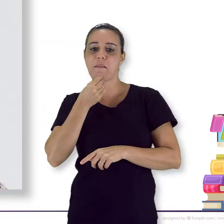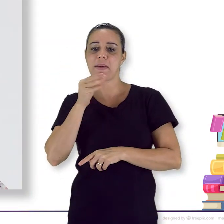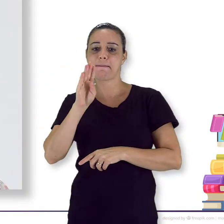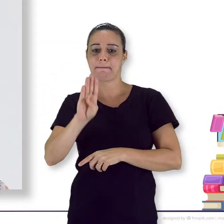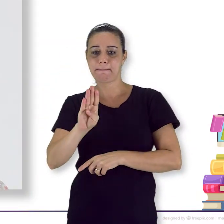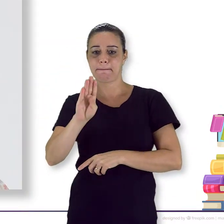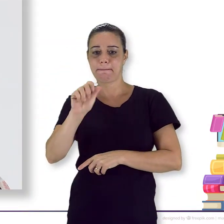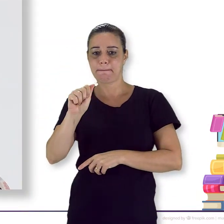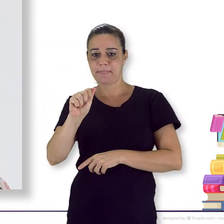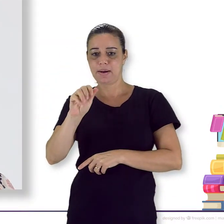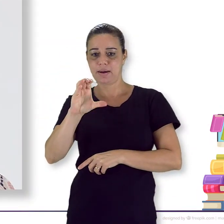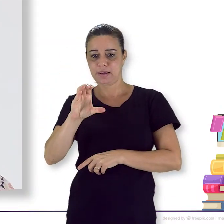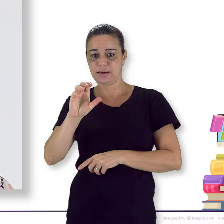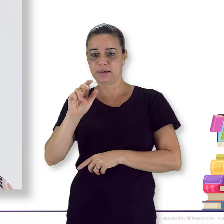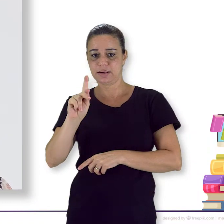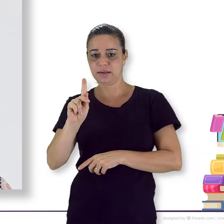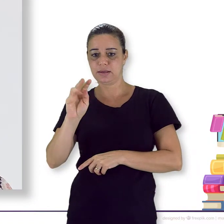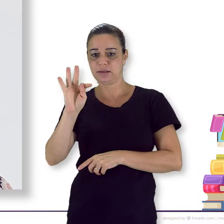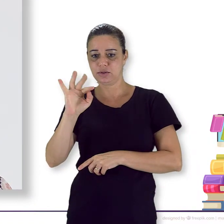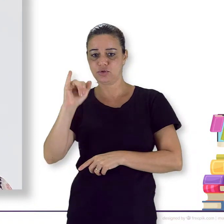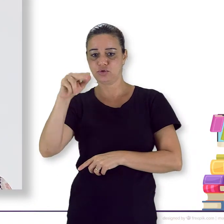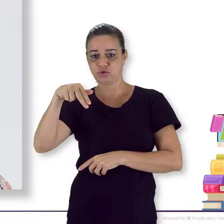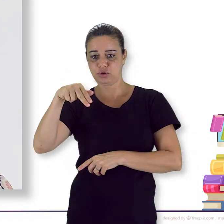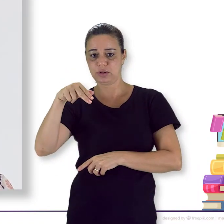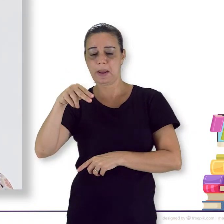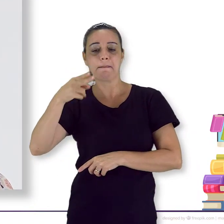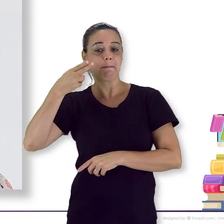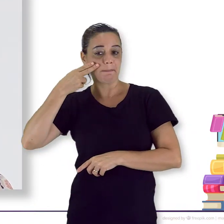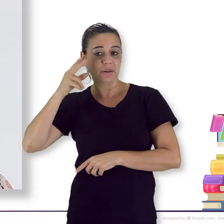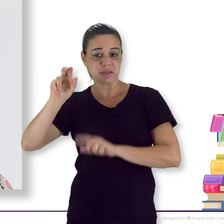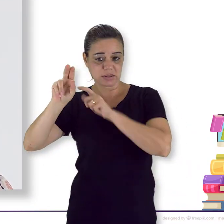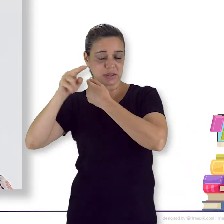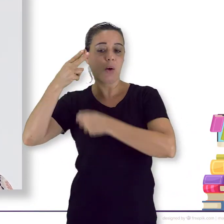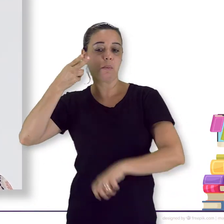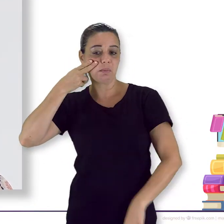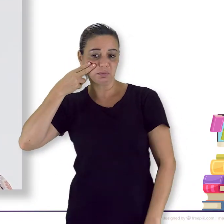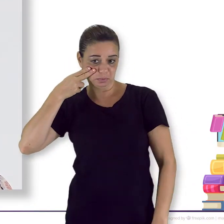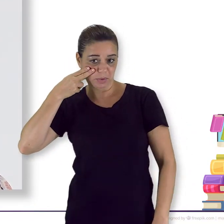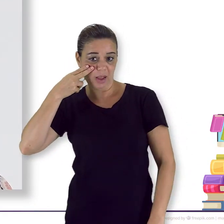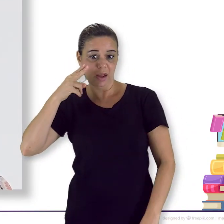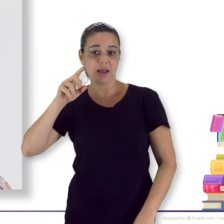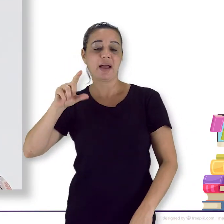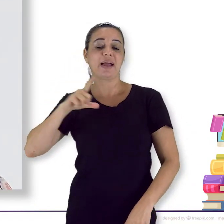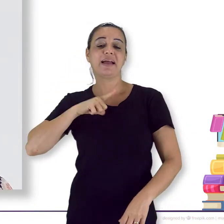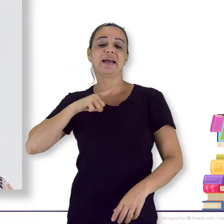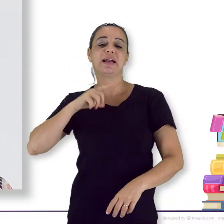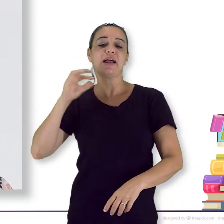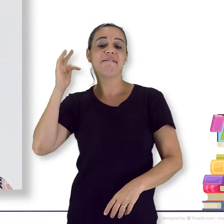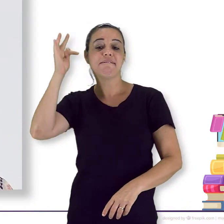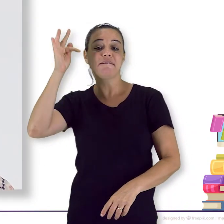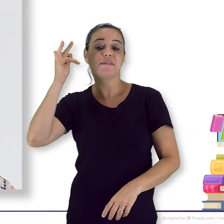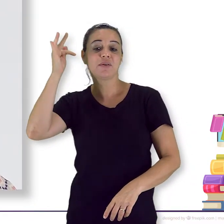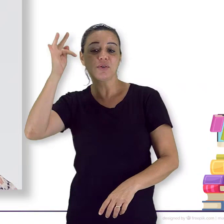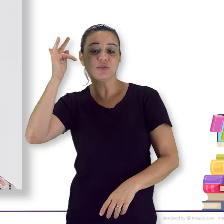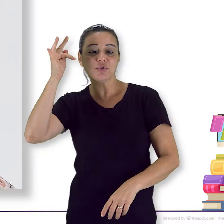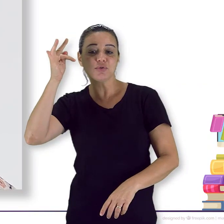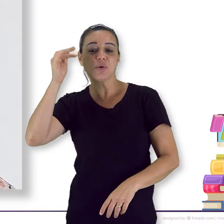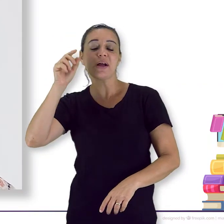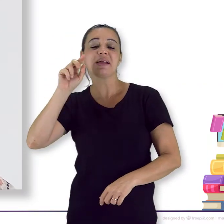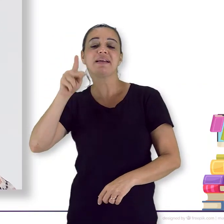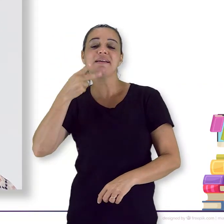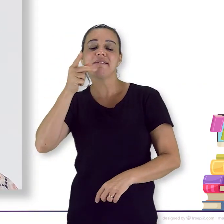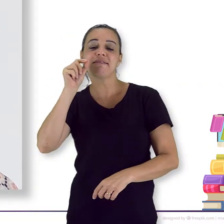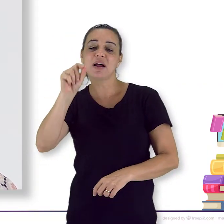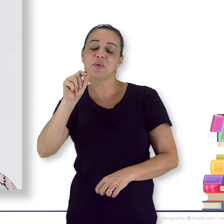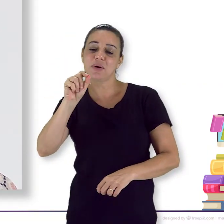do Bakhtin, que ele é um filósofo e ele é um autor muito utilizado na